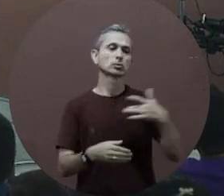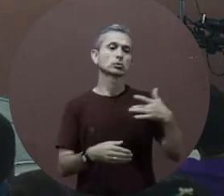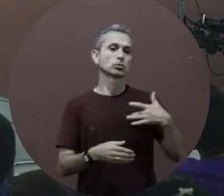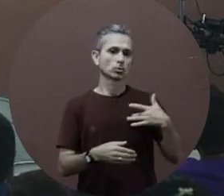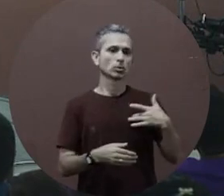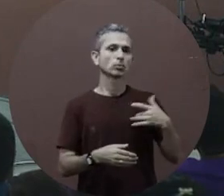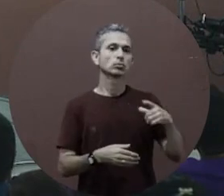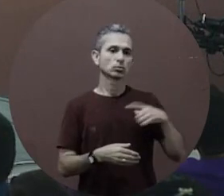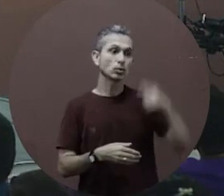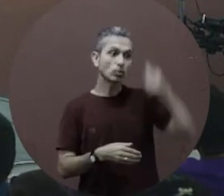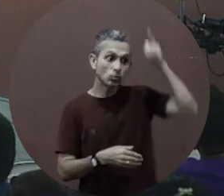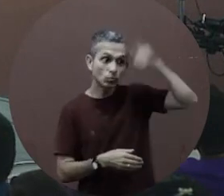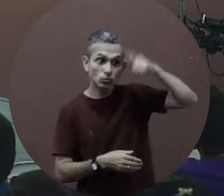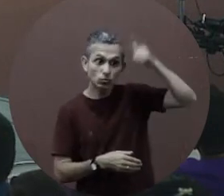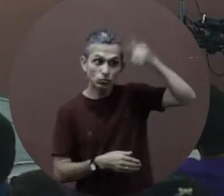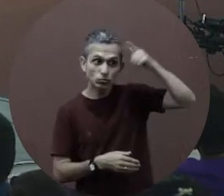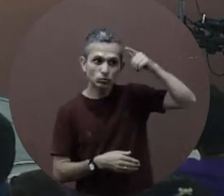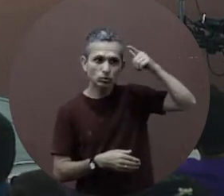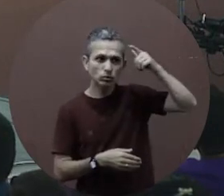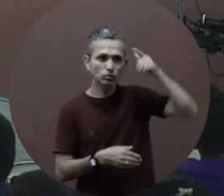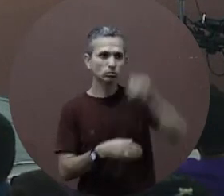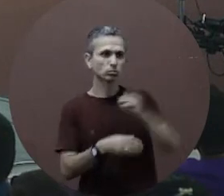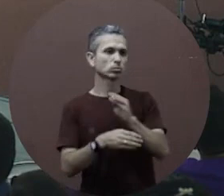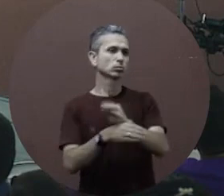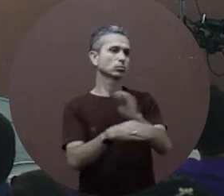que zelam pelas almas,